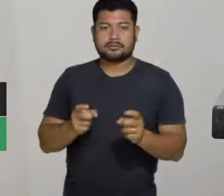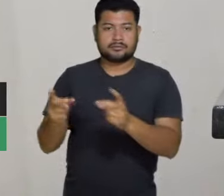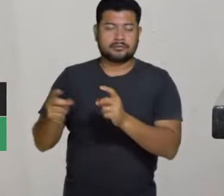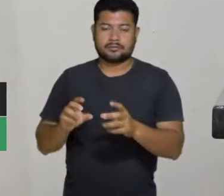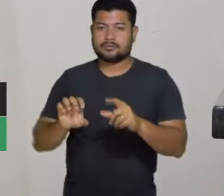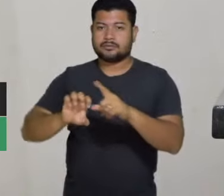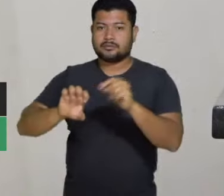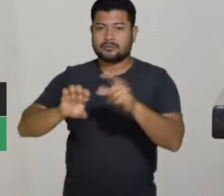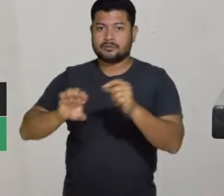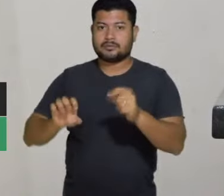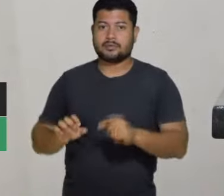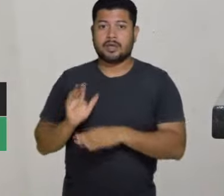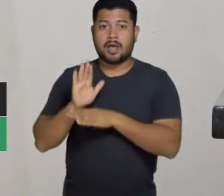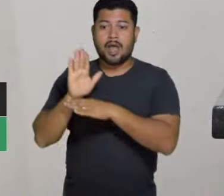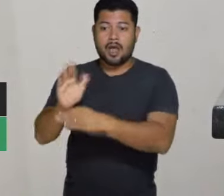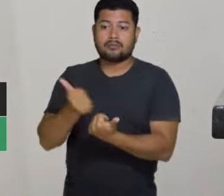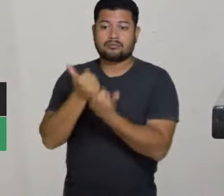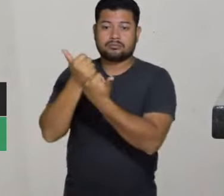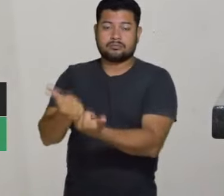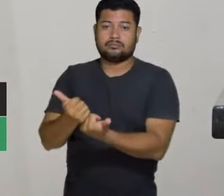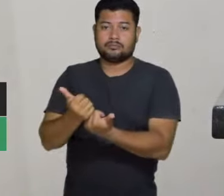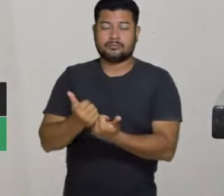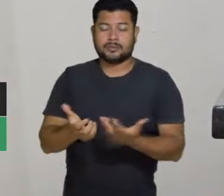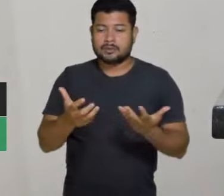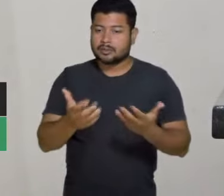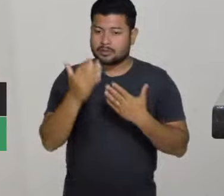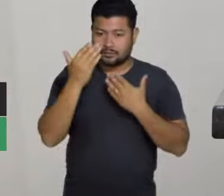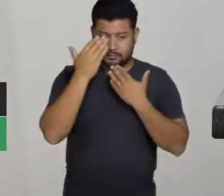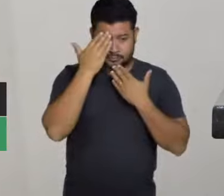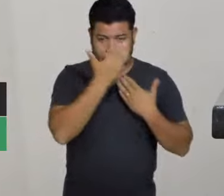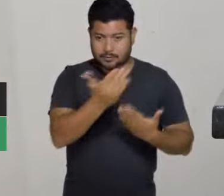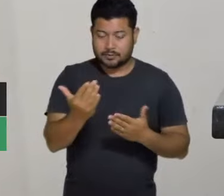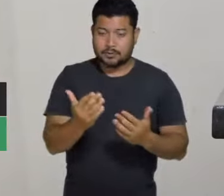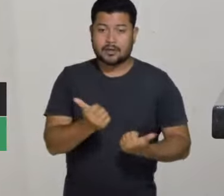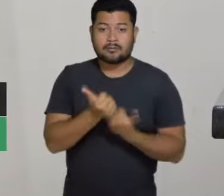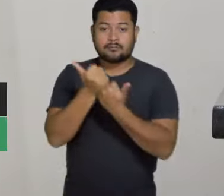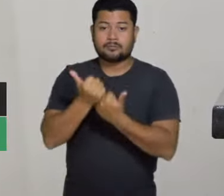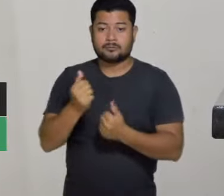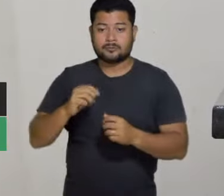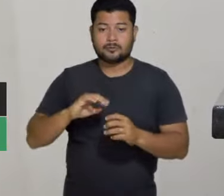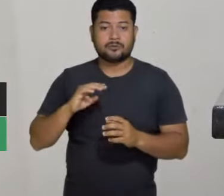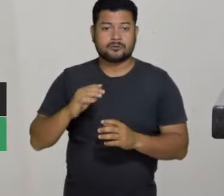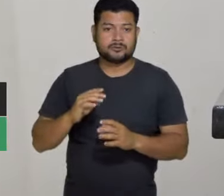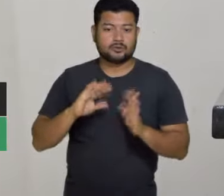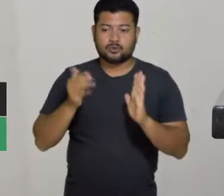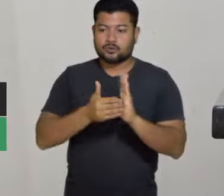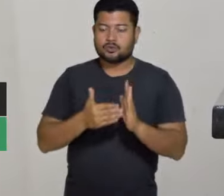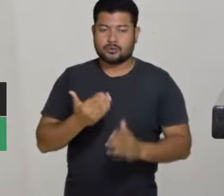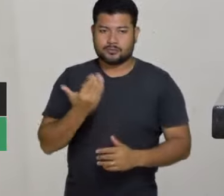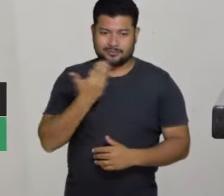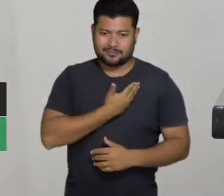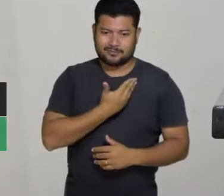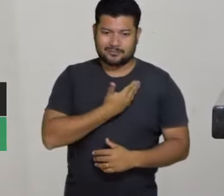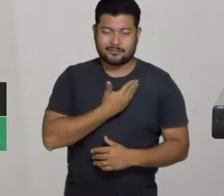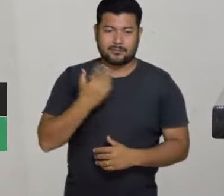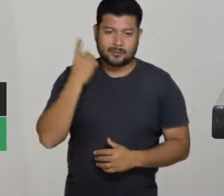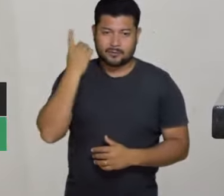emprego e renda. E, desde já, espero contar com o apoio de todos os colegas para a aprovação desse projeto aqui na casa. Muito obrigado.